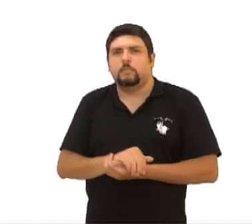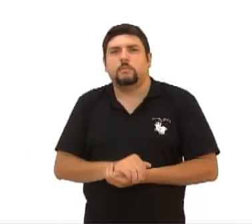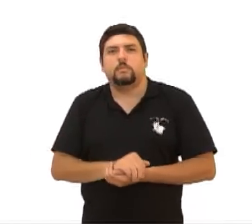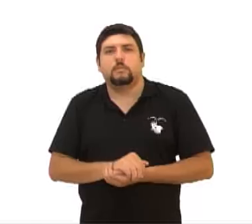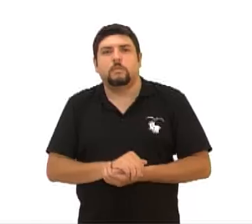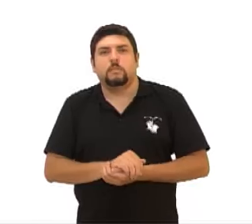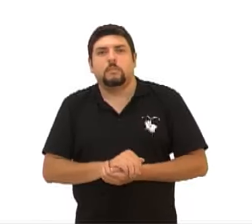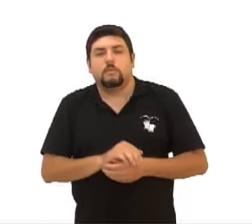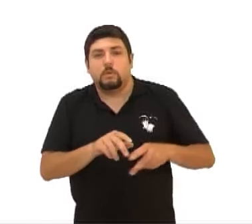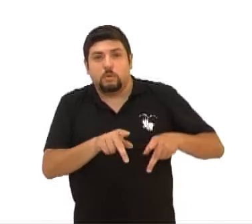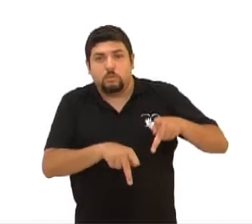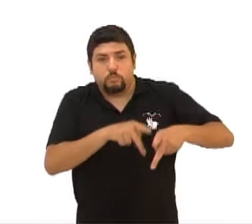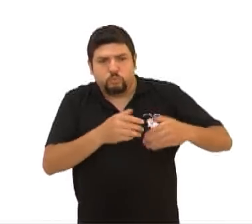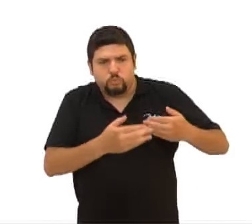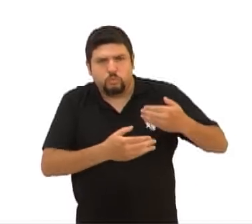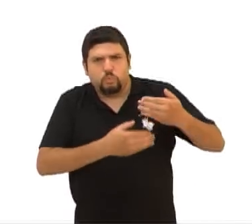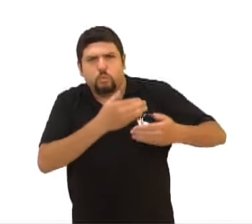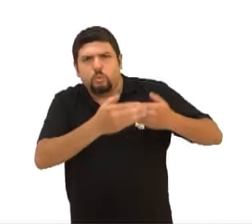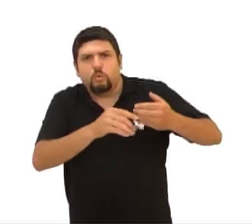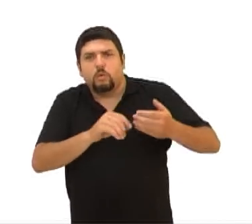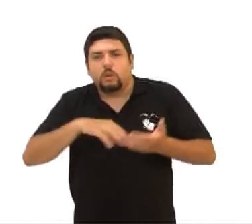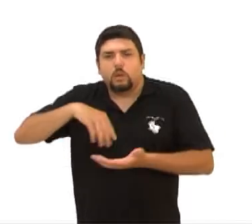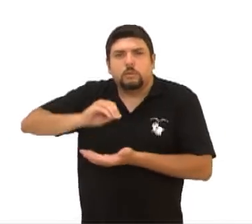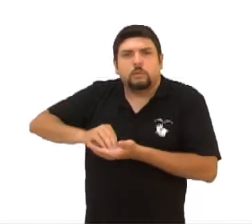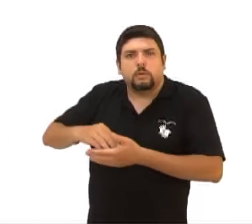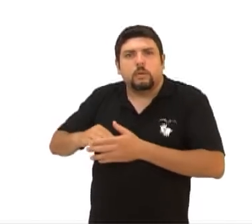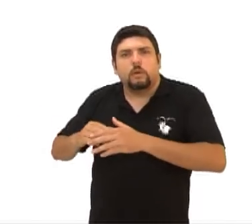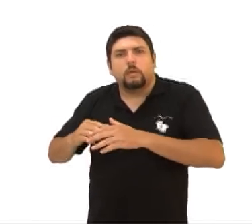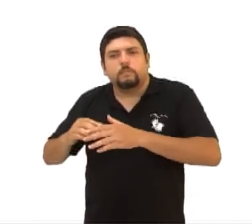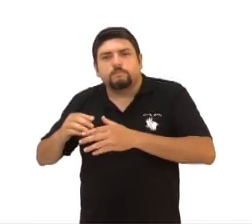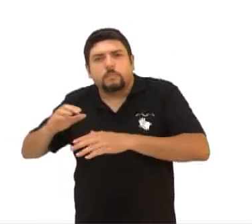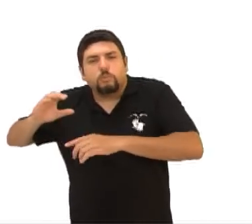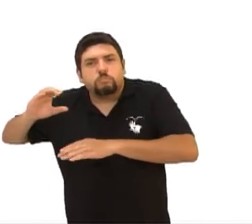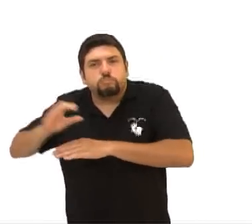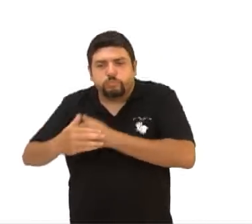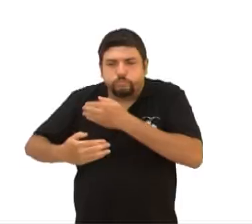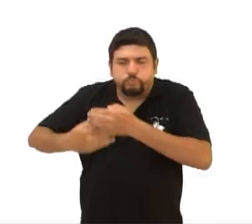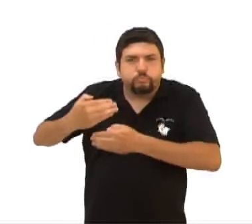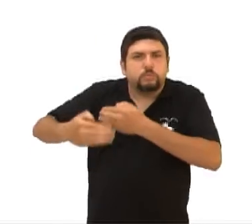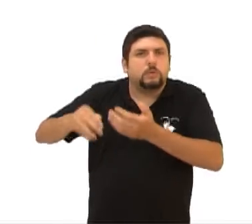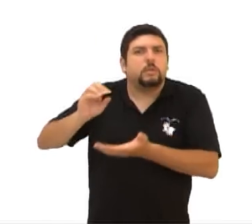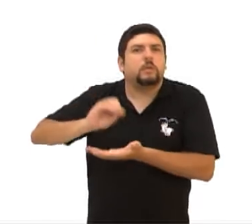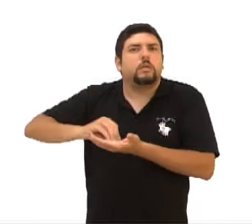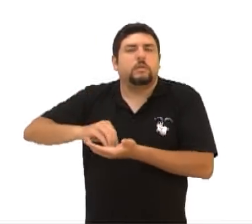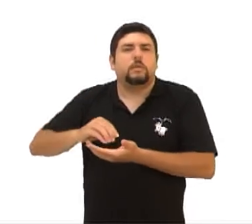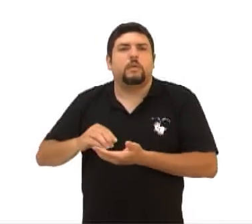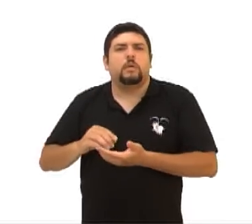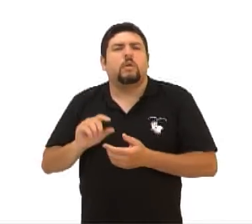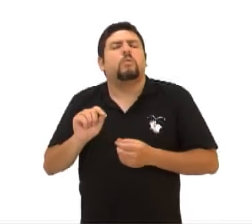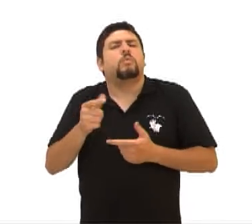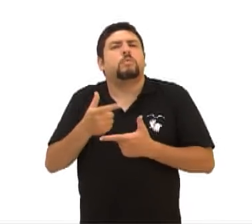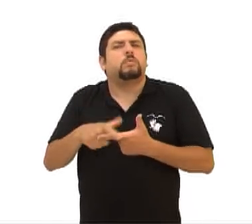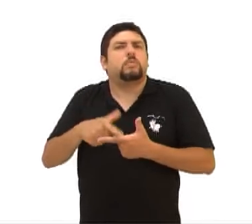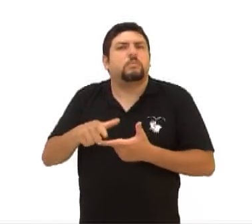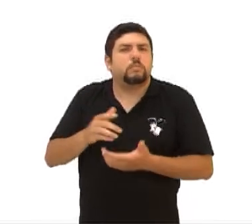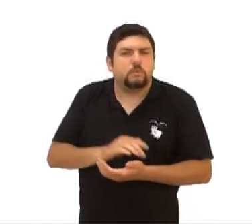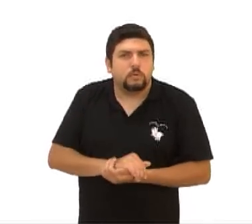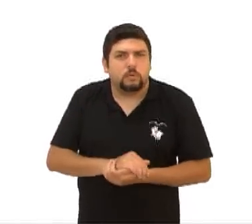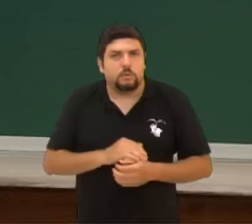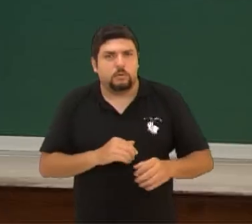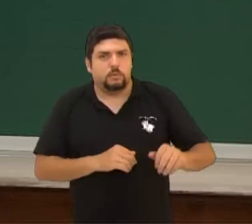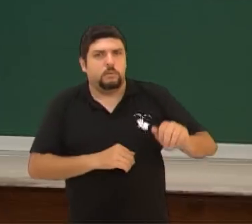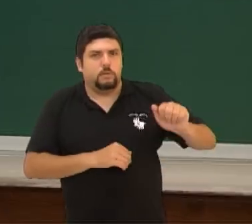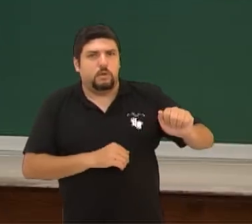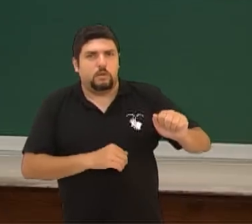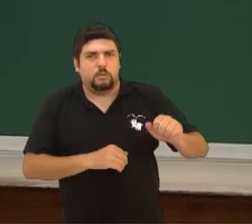por uma urbanização do capital. Qual problema o autor retrata nessa afirmação sobre as cidades africanas? Letra A,